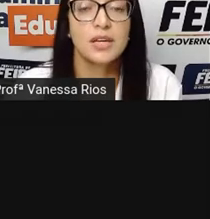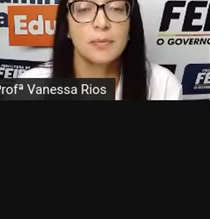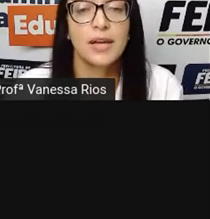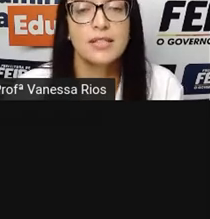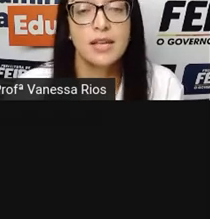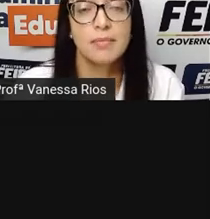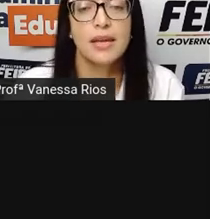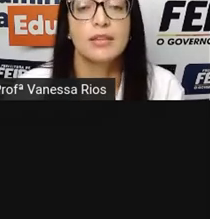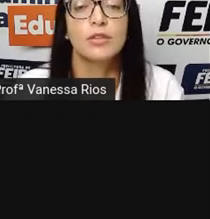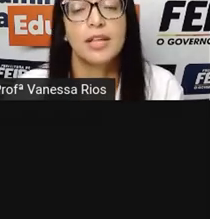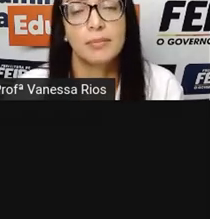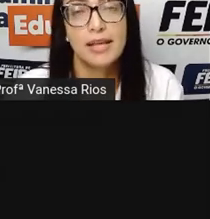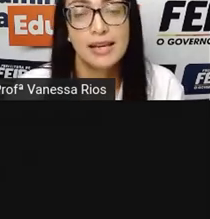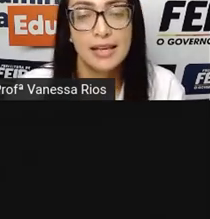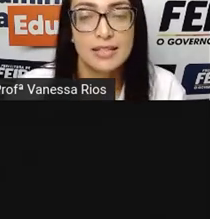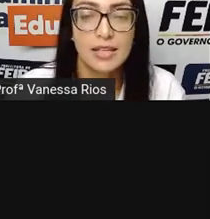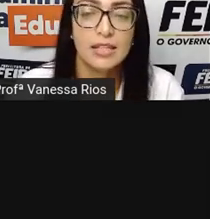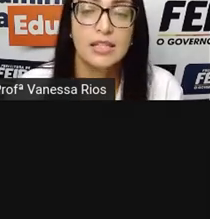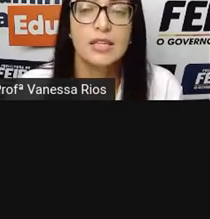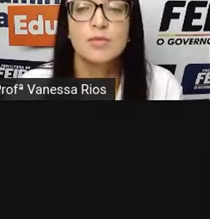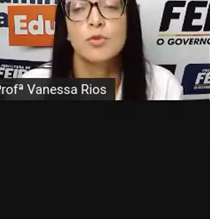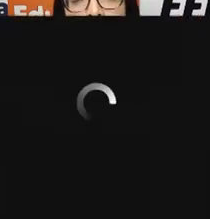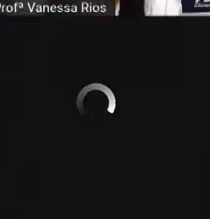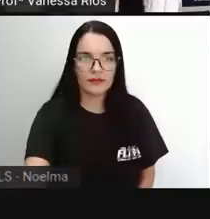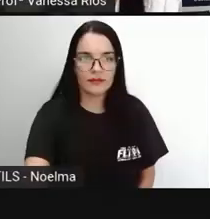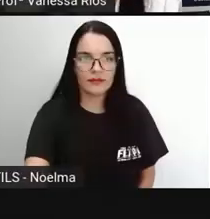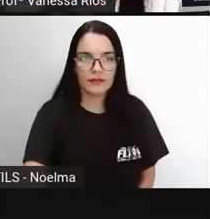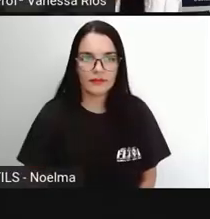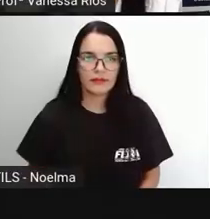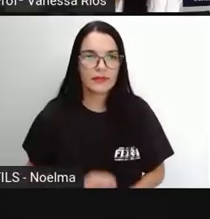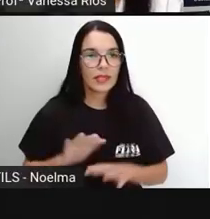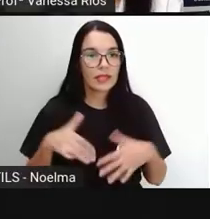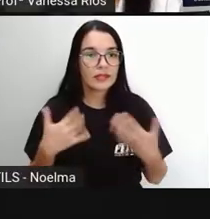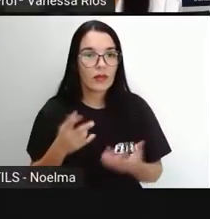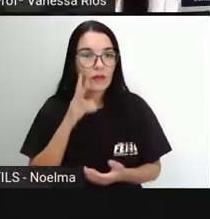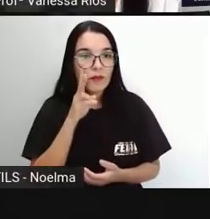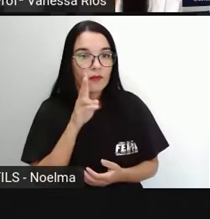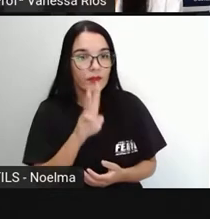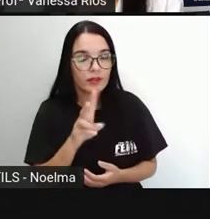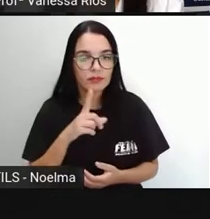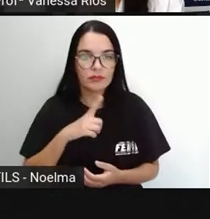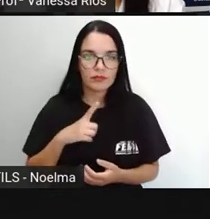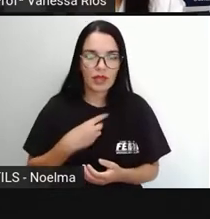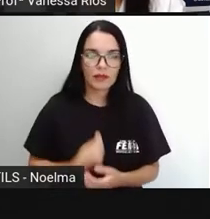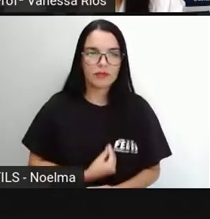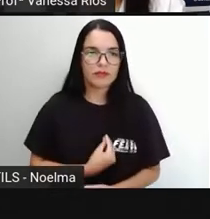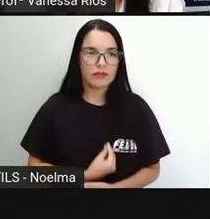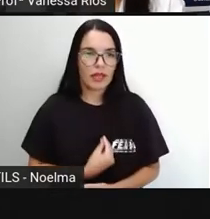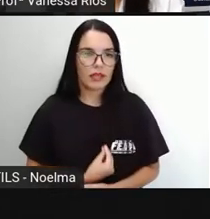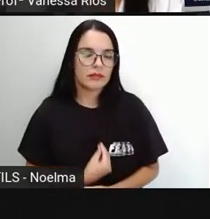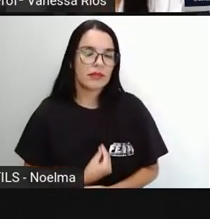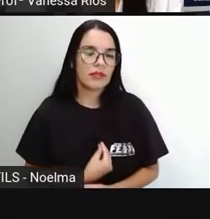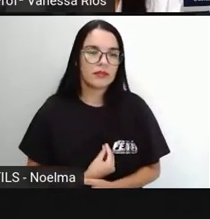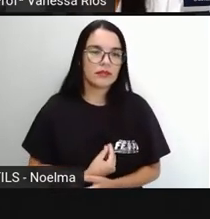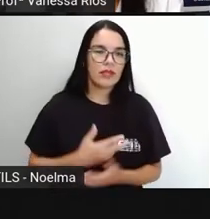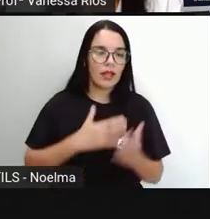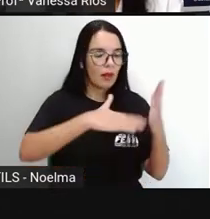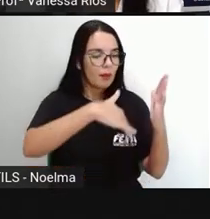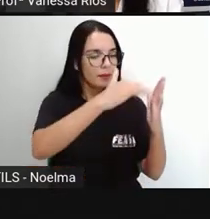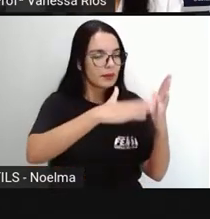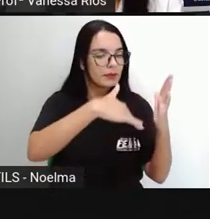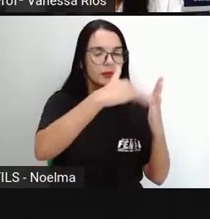conseguiu perceber toda a beleza, o lirismo presente nas pinturas, nas cantigas folclóricas, no